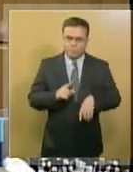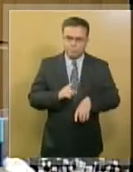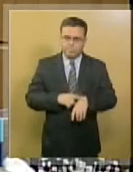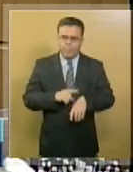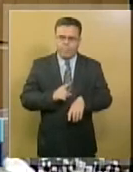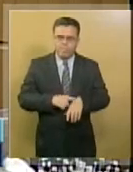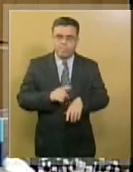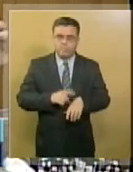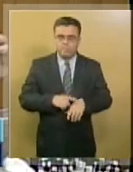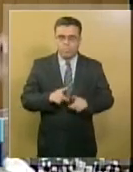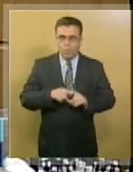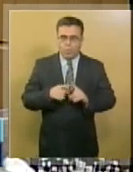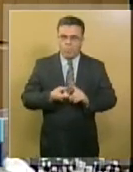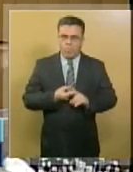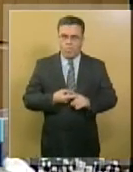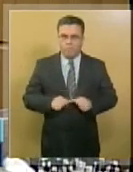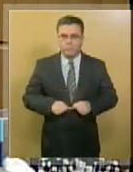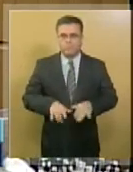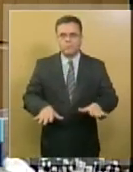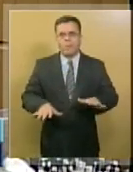gera